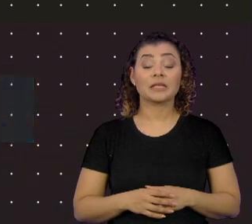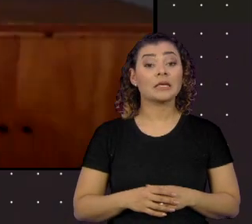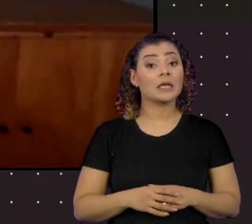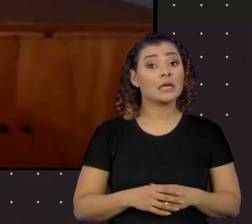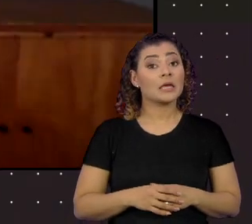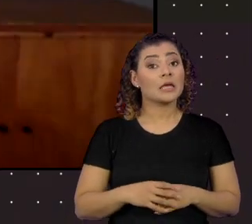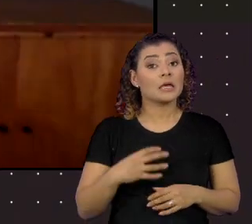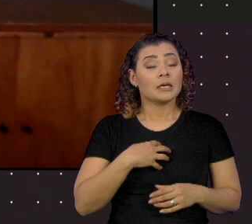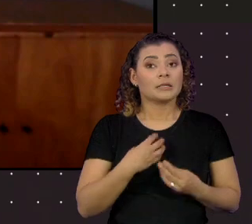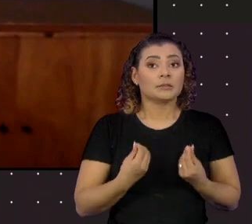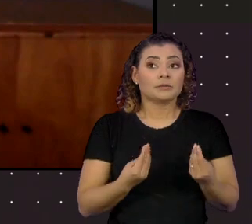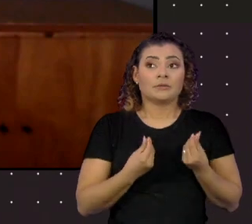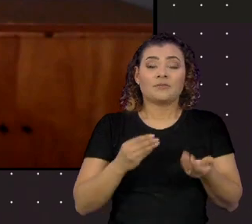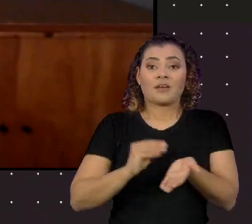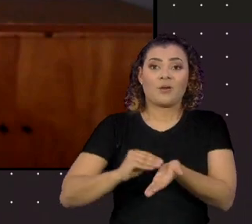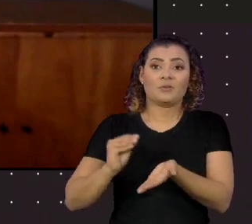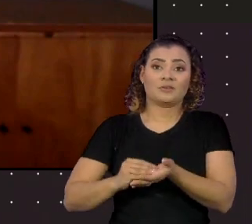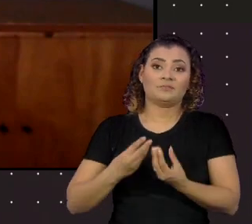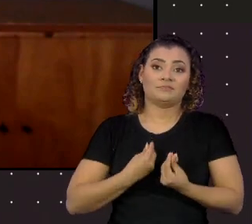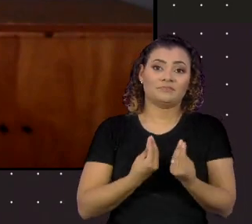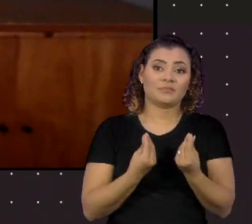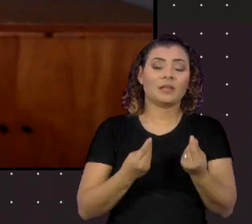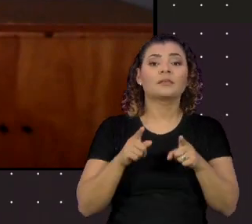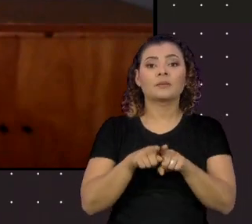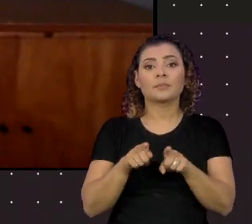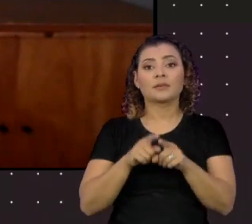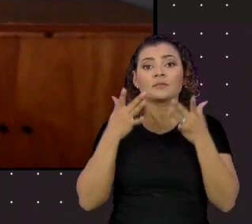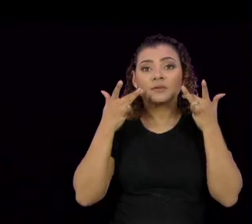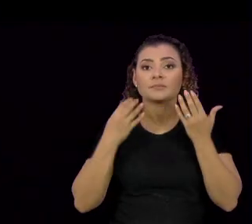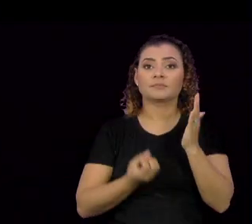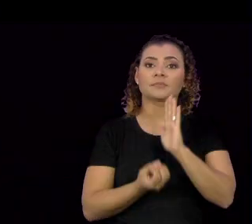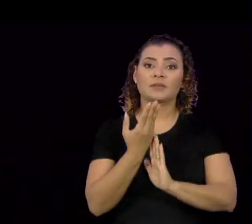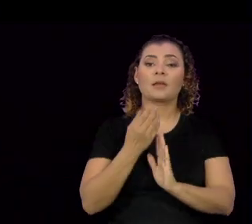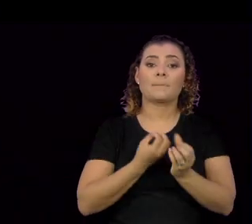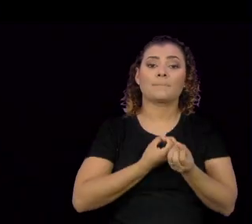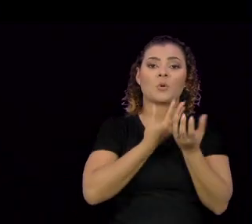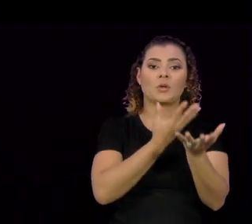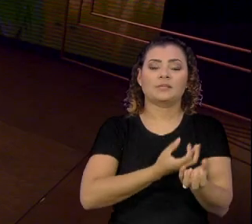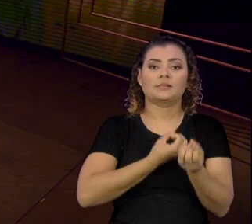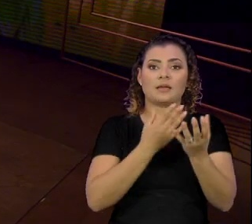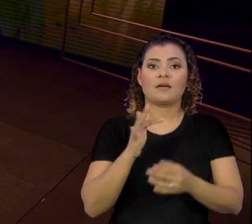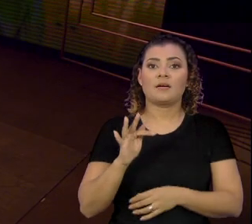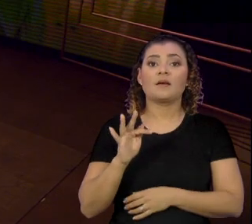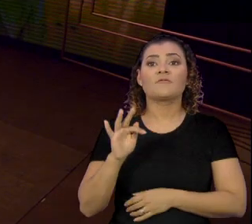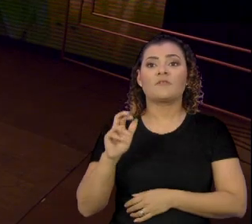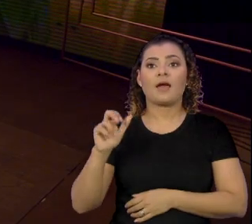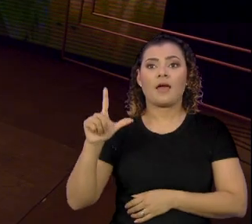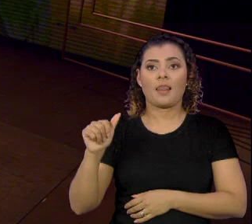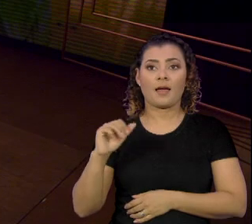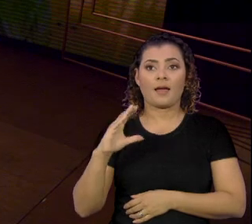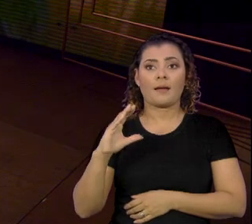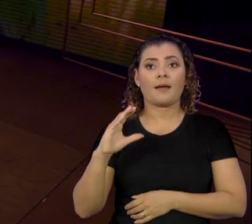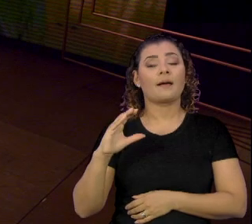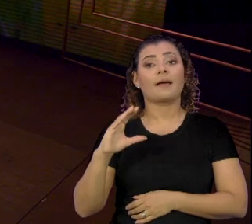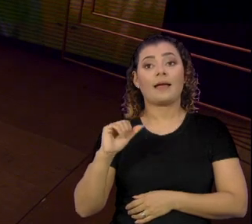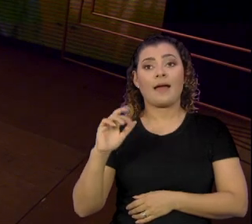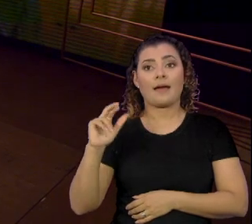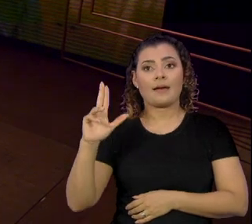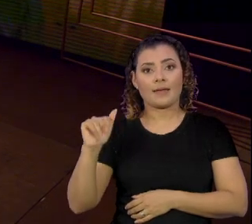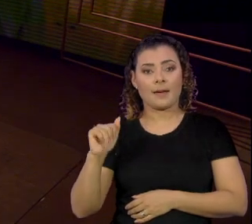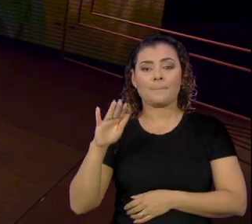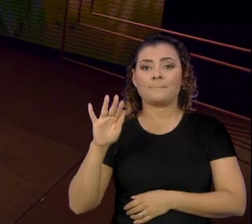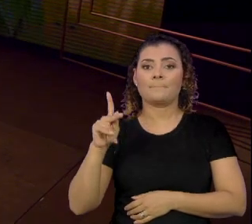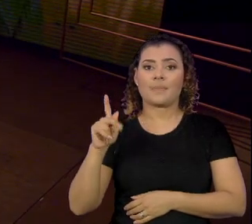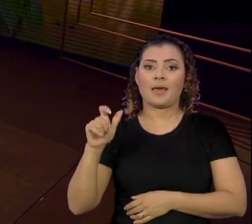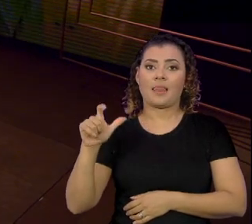Sentia muita falta, eu ensaiei um espetáculo chamado Cara Palavra, que era um espetáculo de poesia, que eu até gravava no teatro, mas eu estava separada de todas as outras